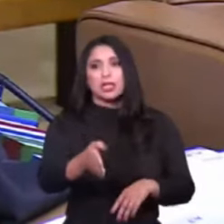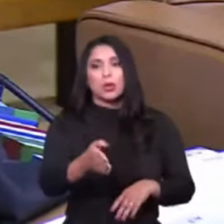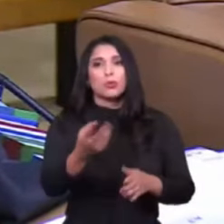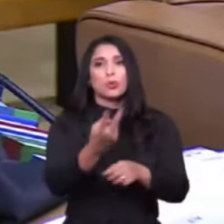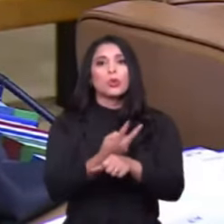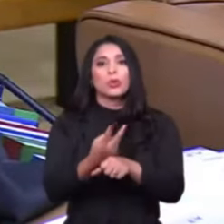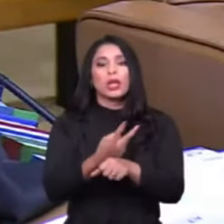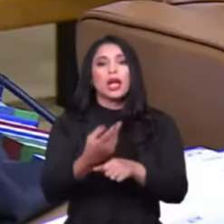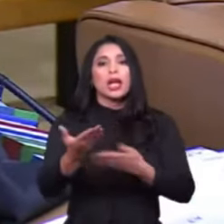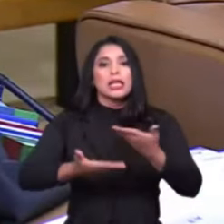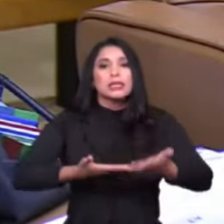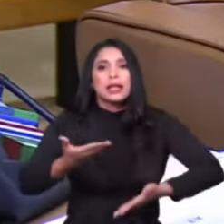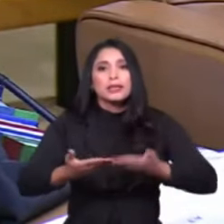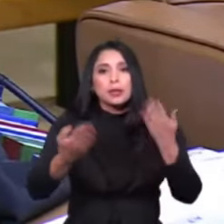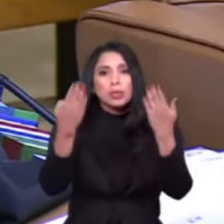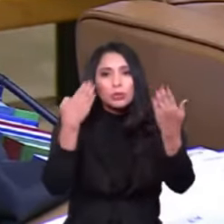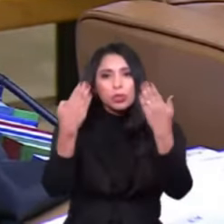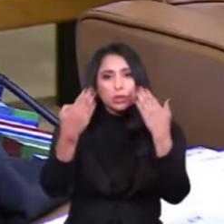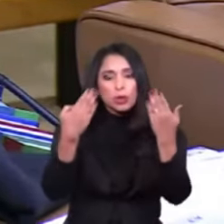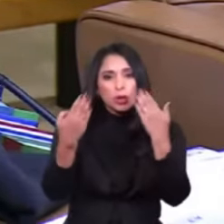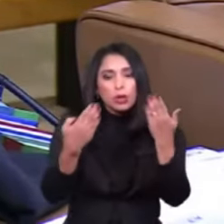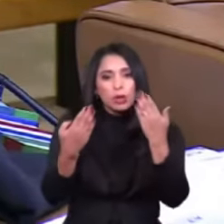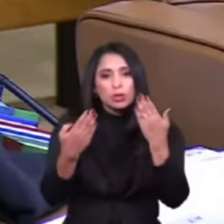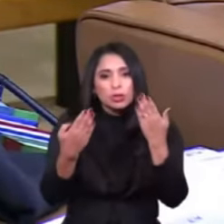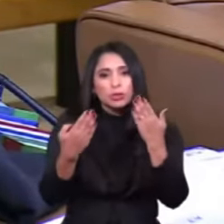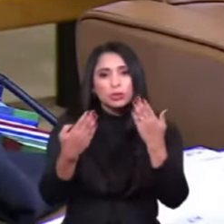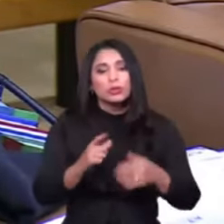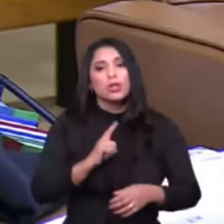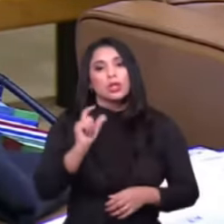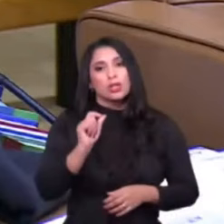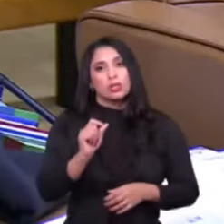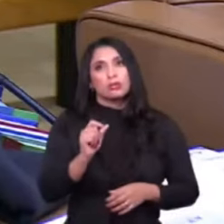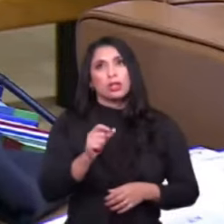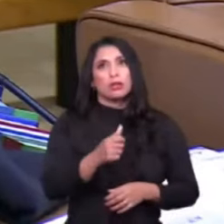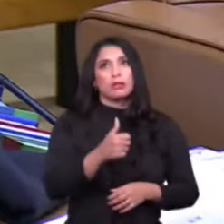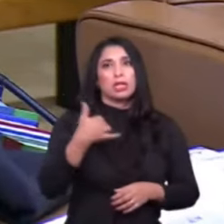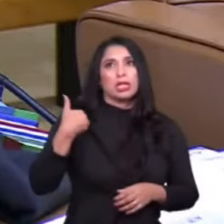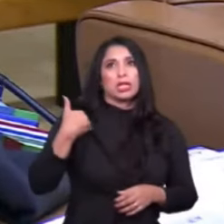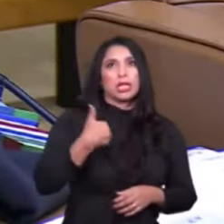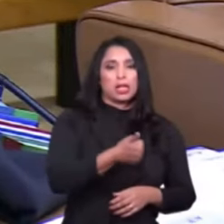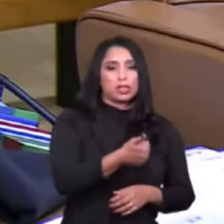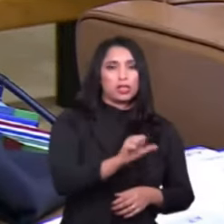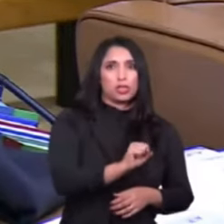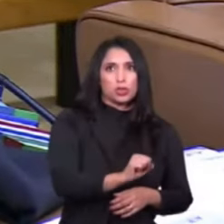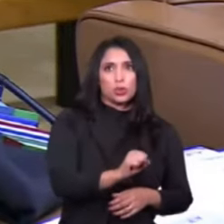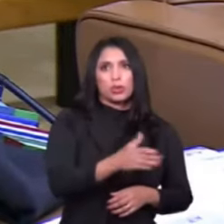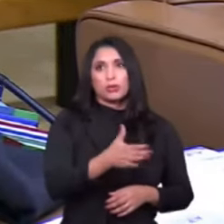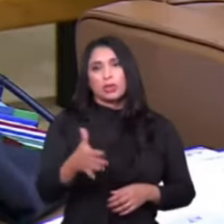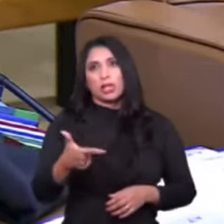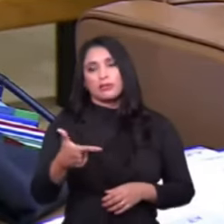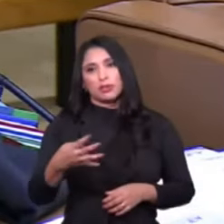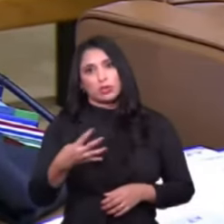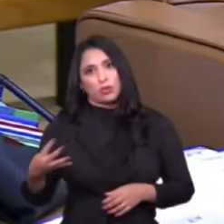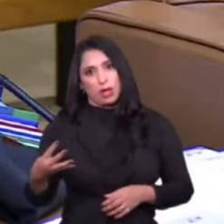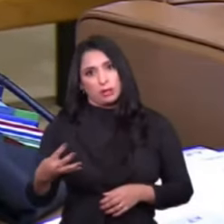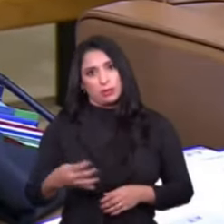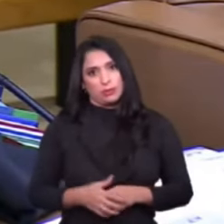psiquiatra, especialmente entre 18, 30 e 24 anos.